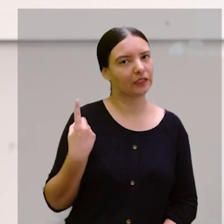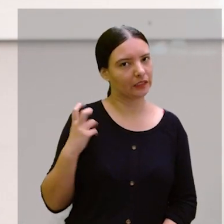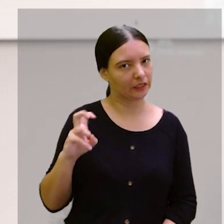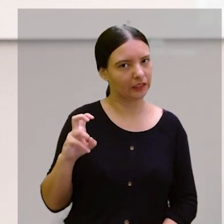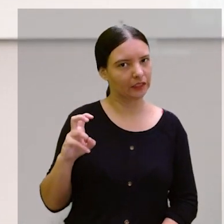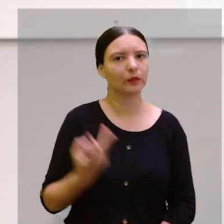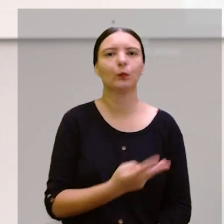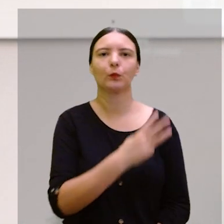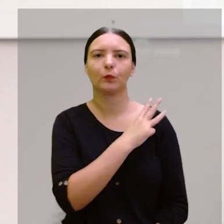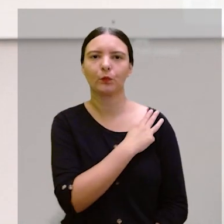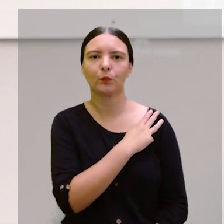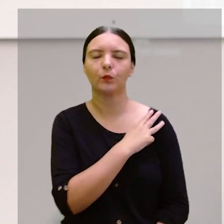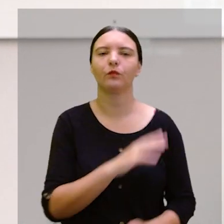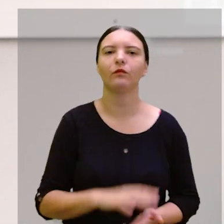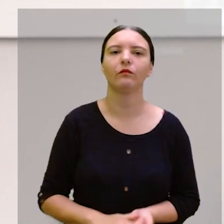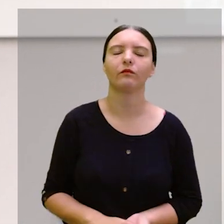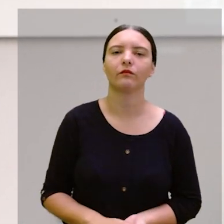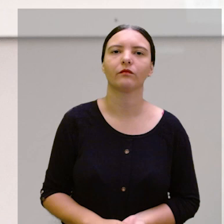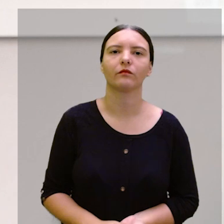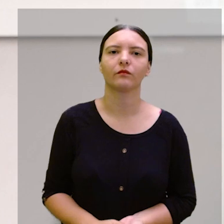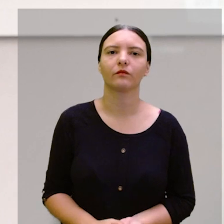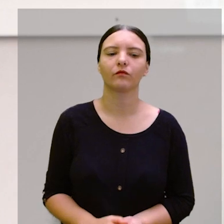ensino médio.